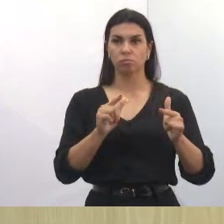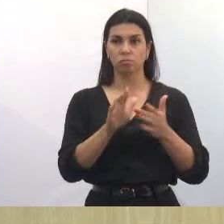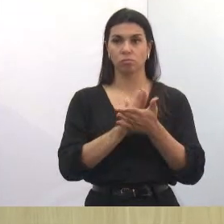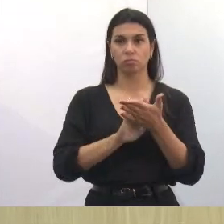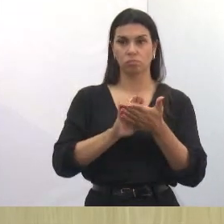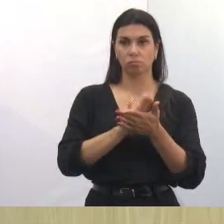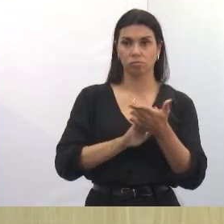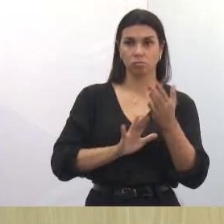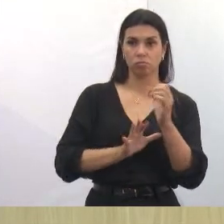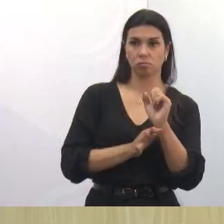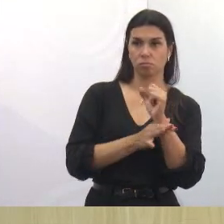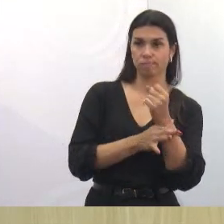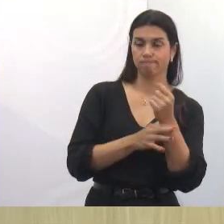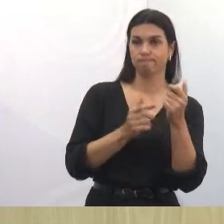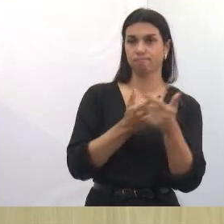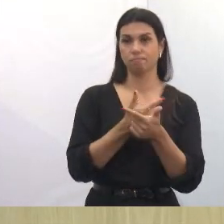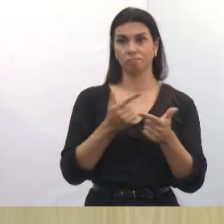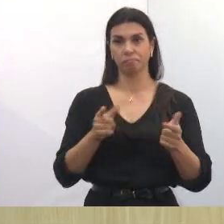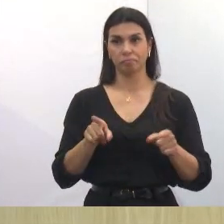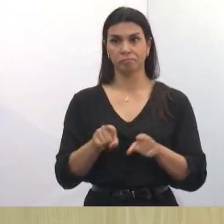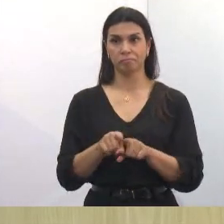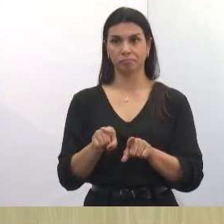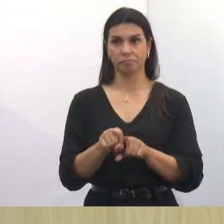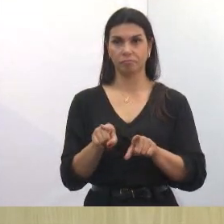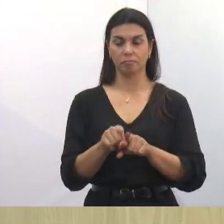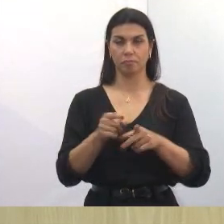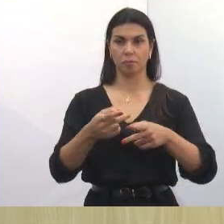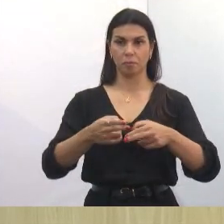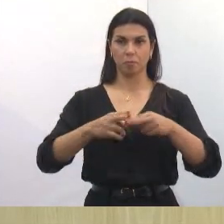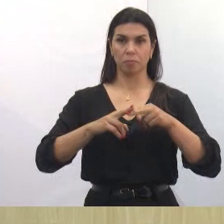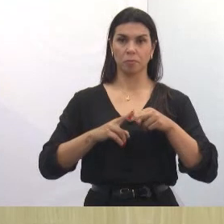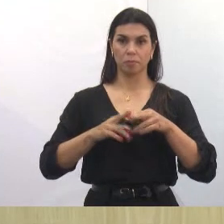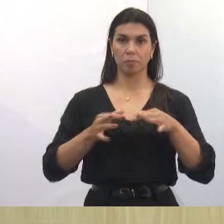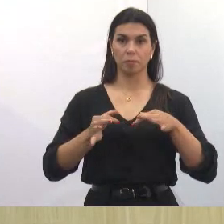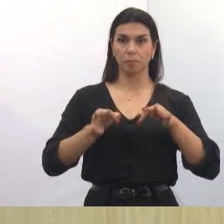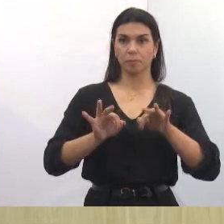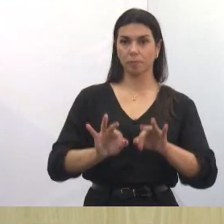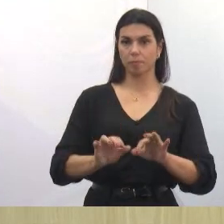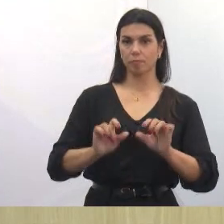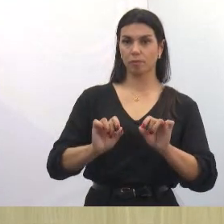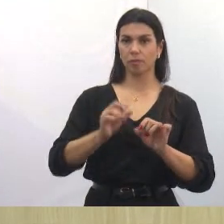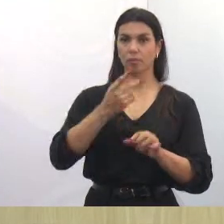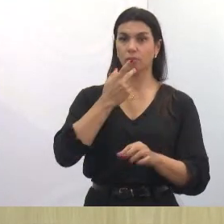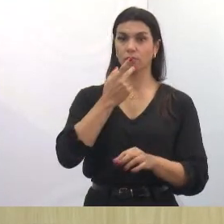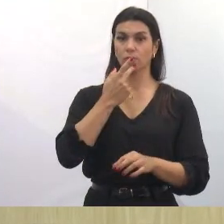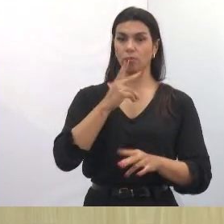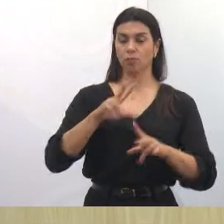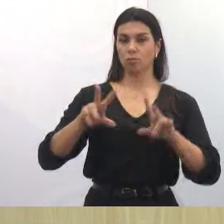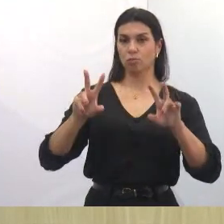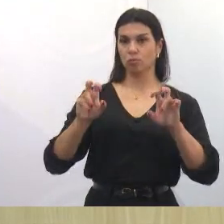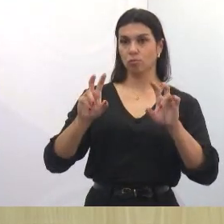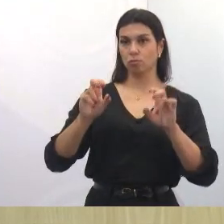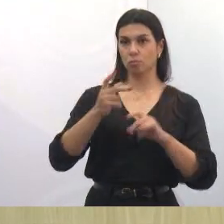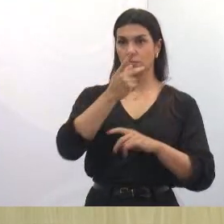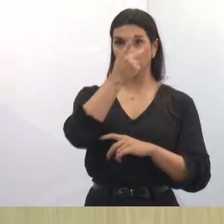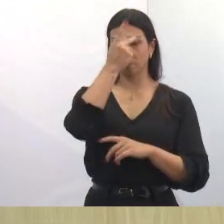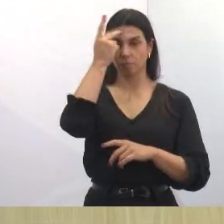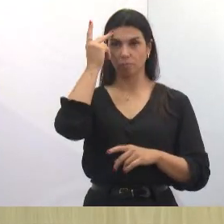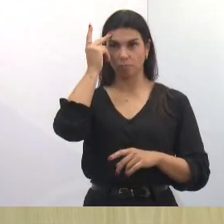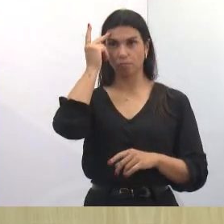a segurança da coletividade. Considerando, por fim, que estamos falando de